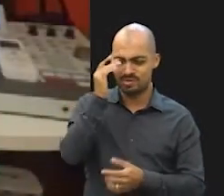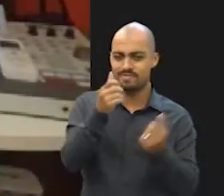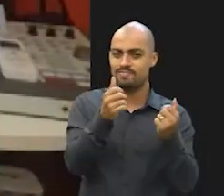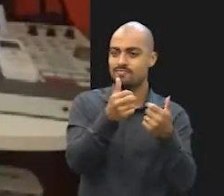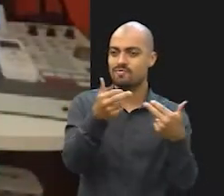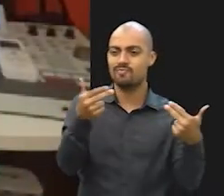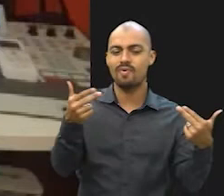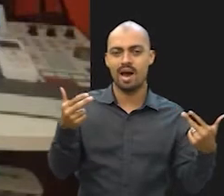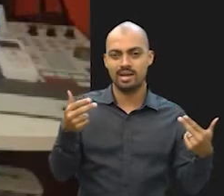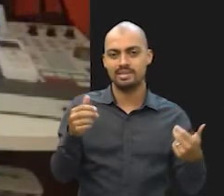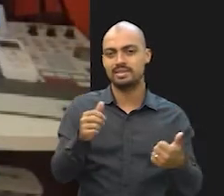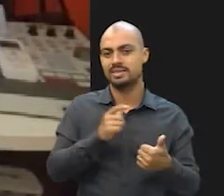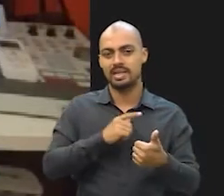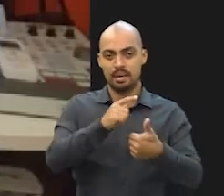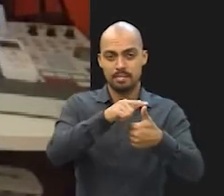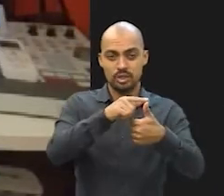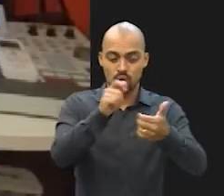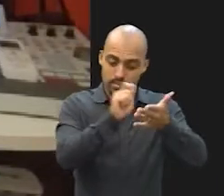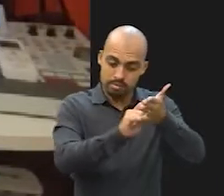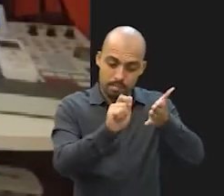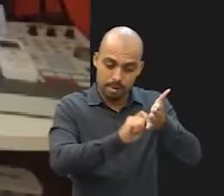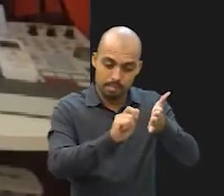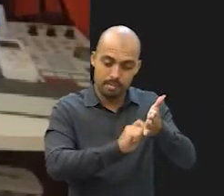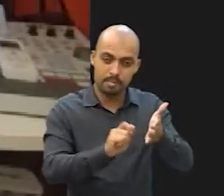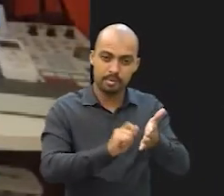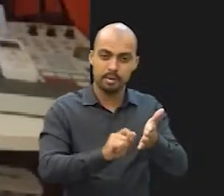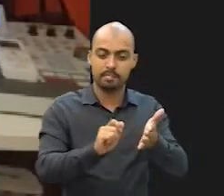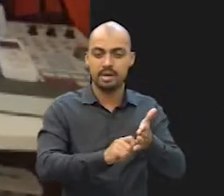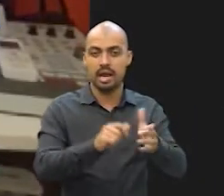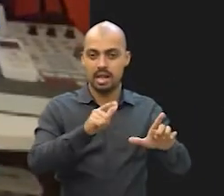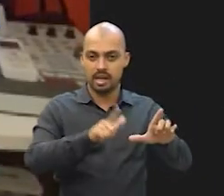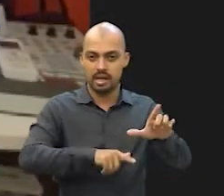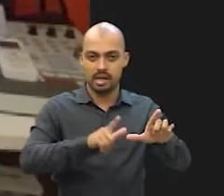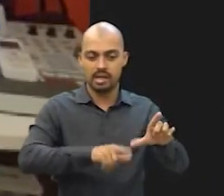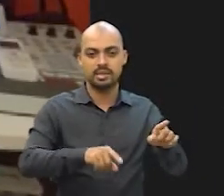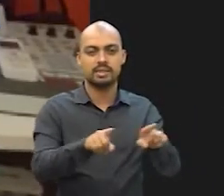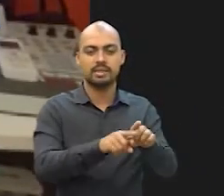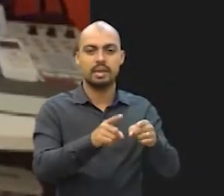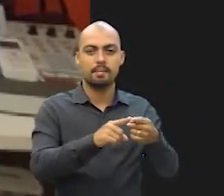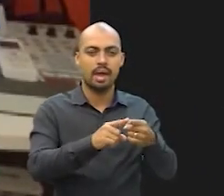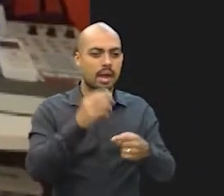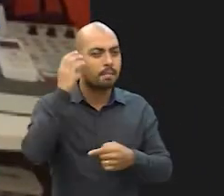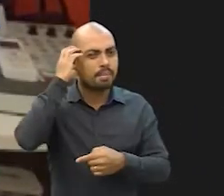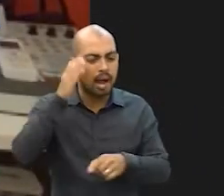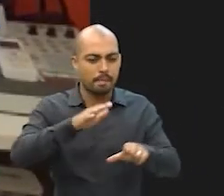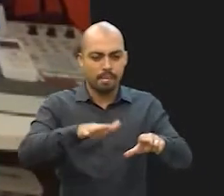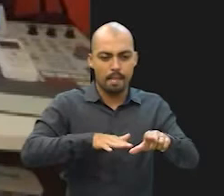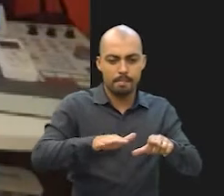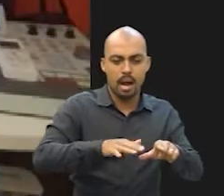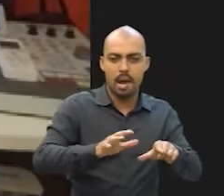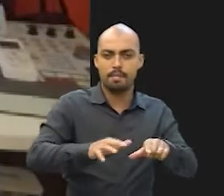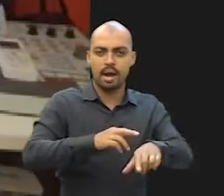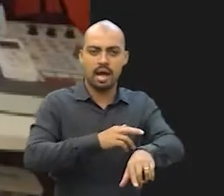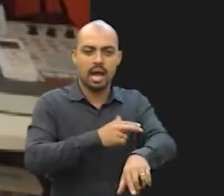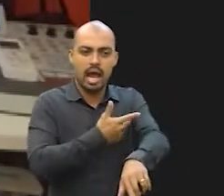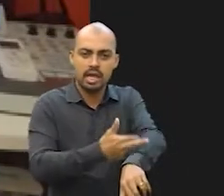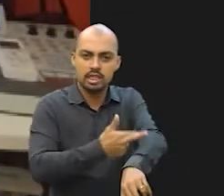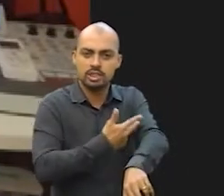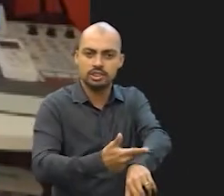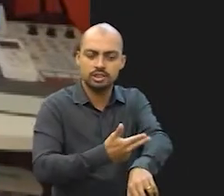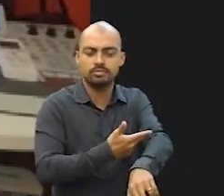É, passa pela gente compondo tanto arranjo de harmonia e ritmo, quanto o